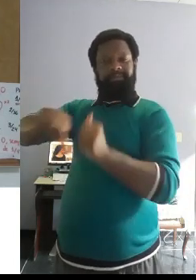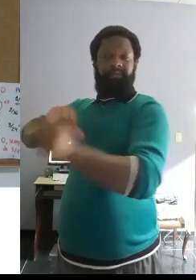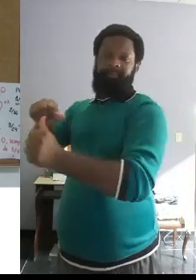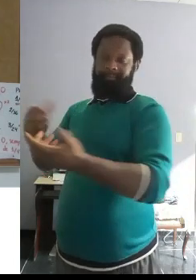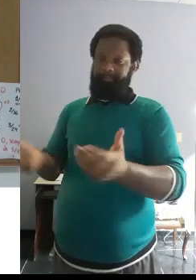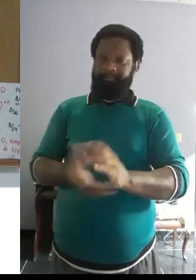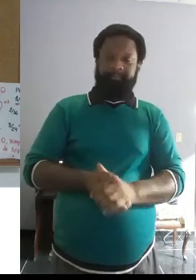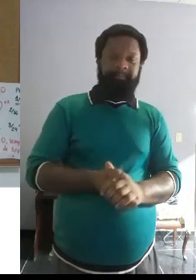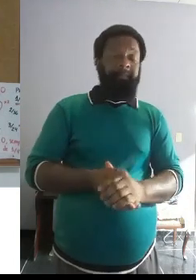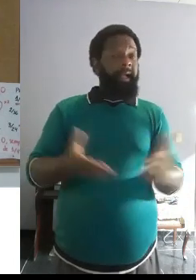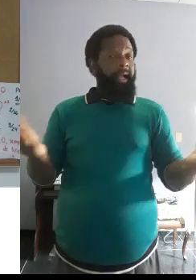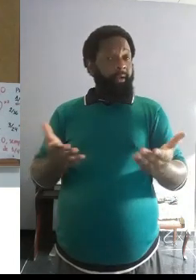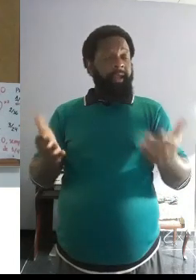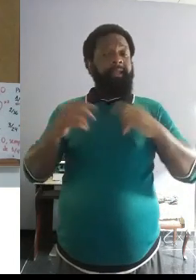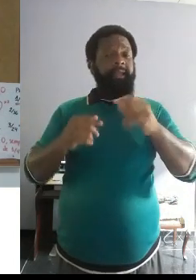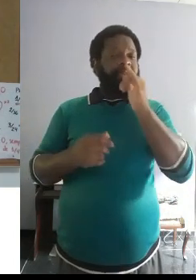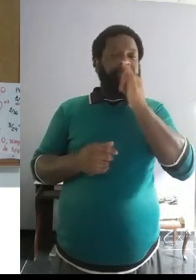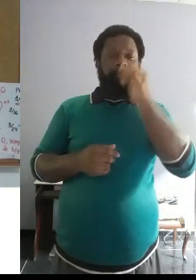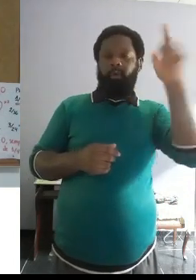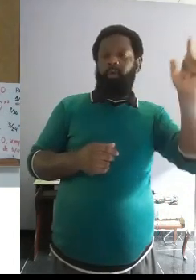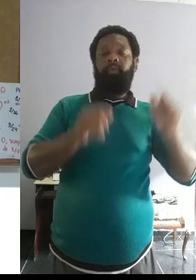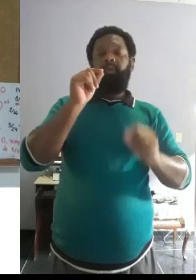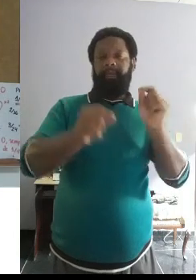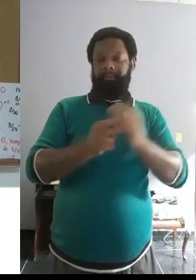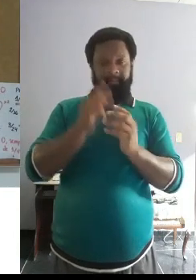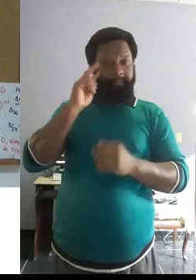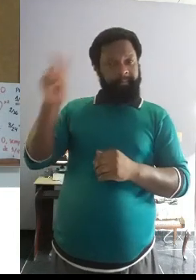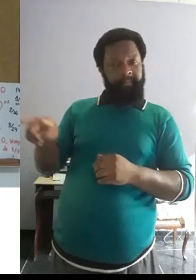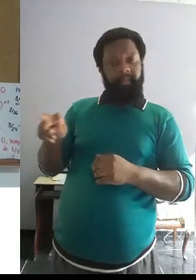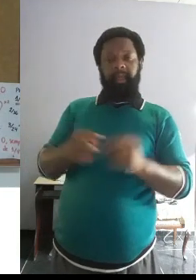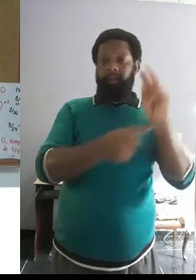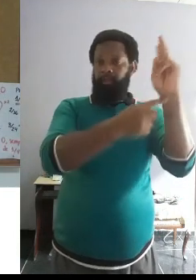natureza. Aqui eu coloquei um exemplo para vocês, olha.